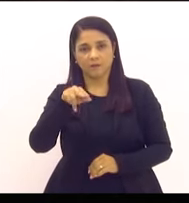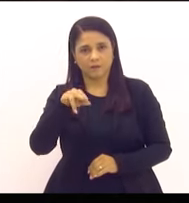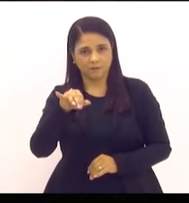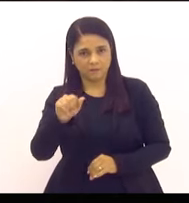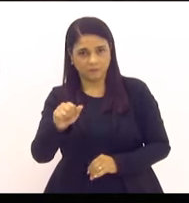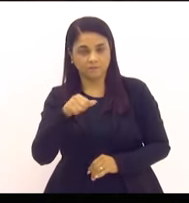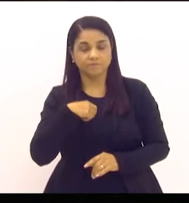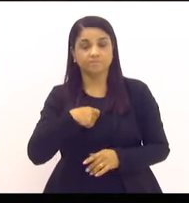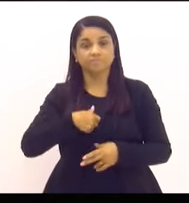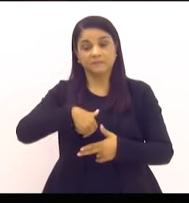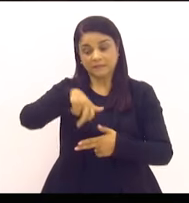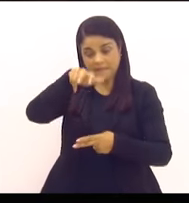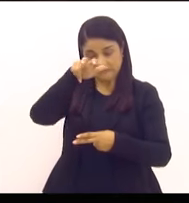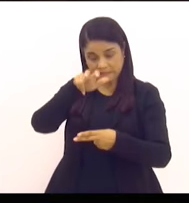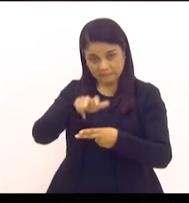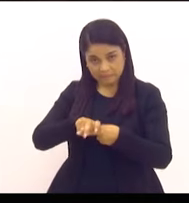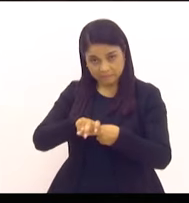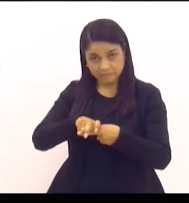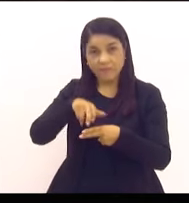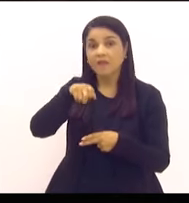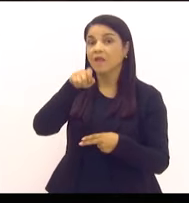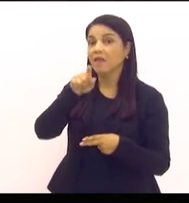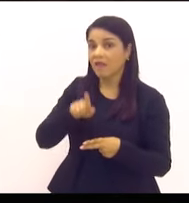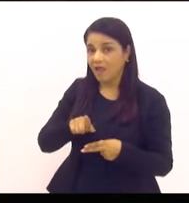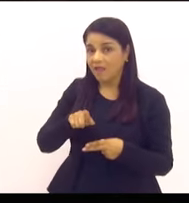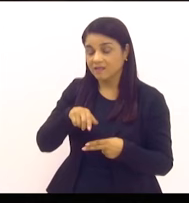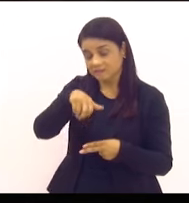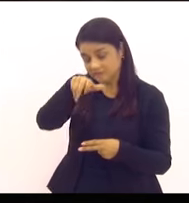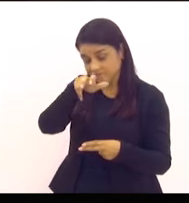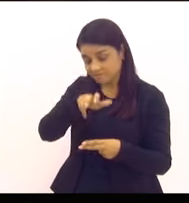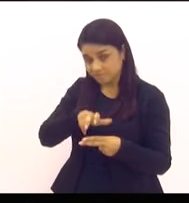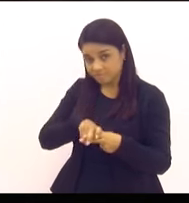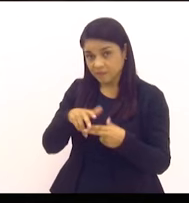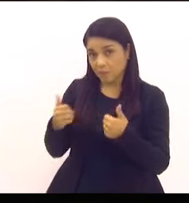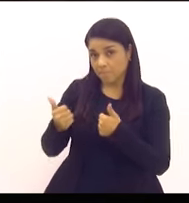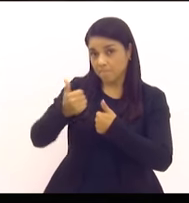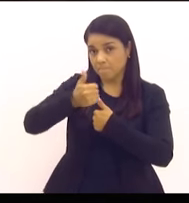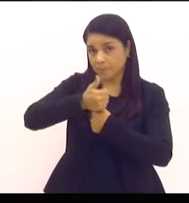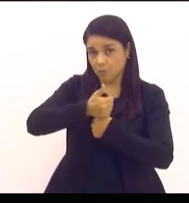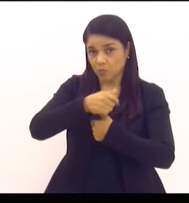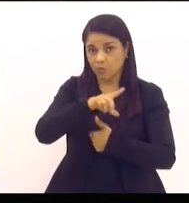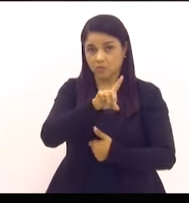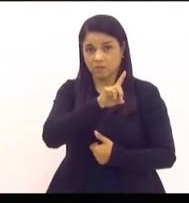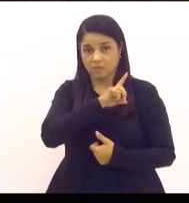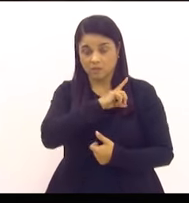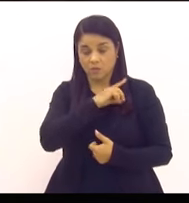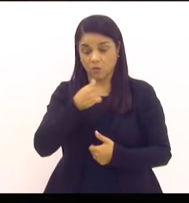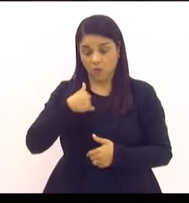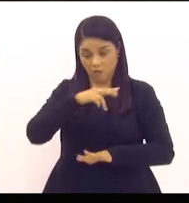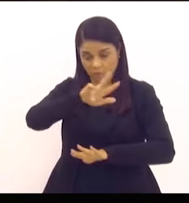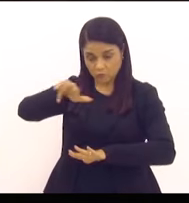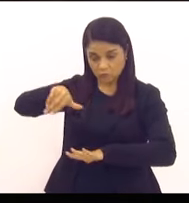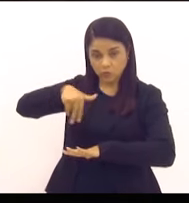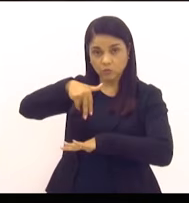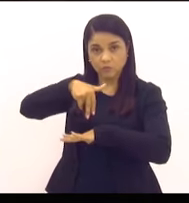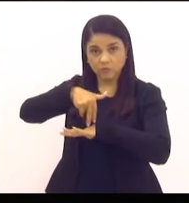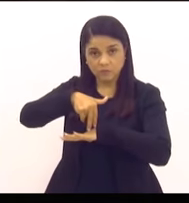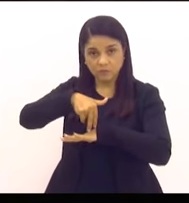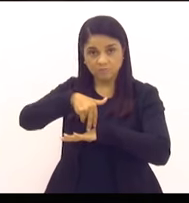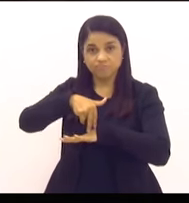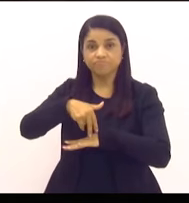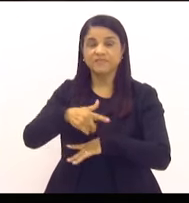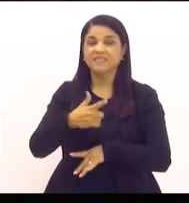Quem sentar na cadeira, a hora que sentar, eu vou subir aqui no púlpito para desejar